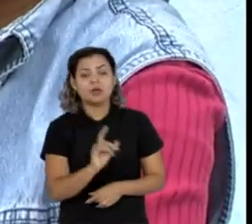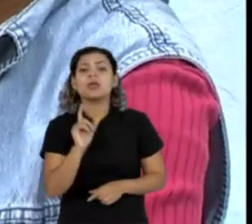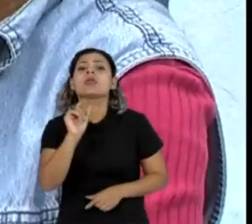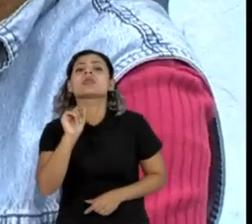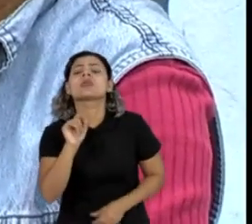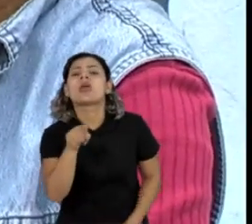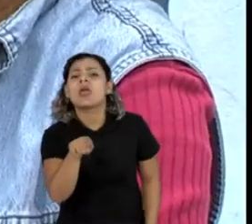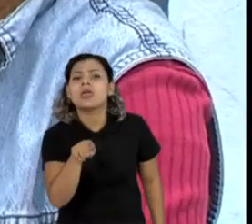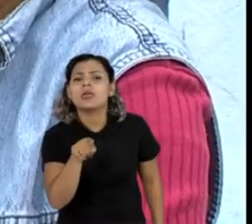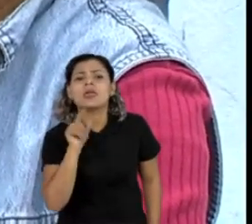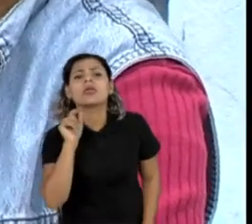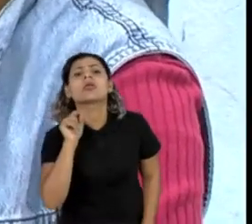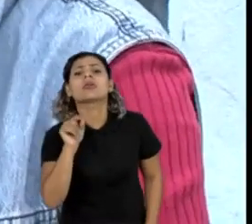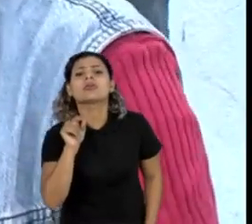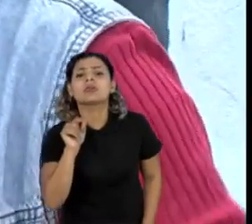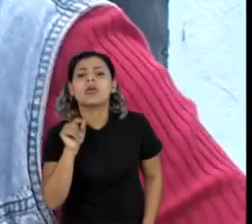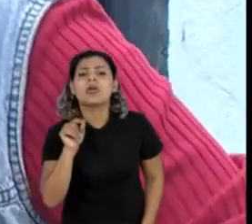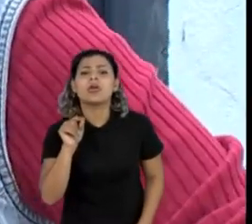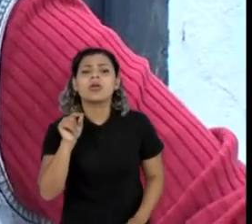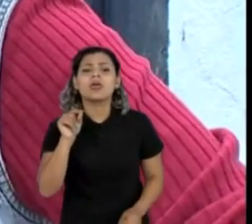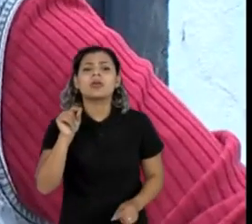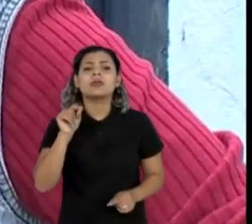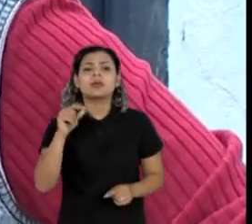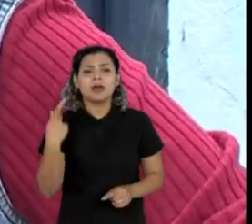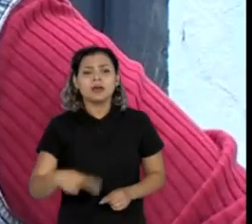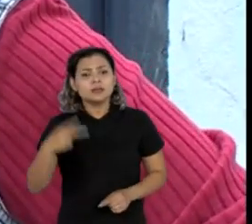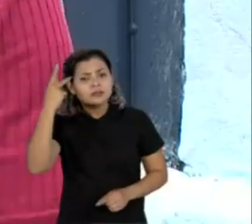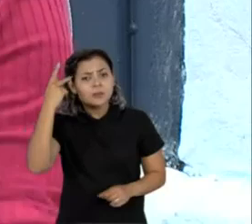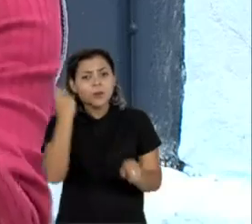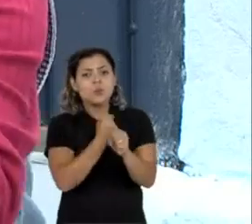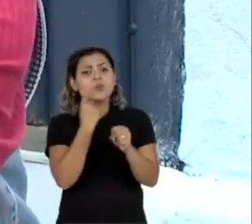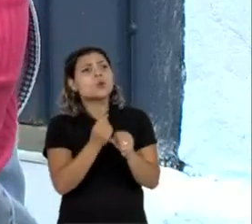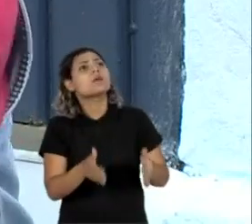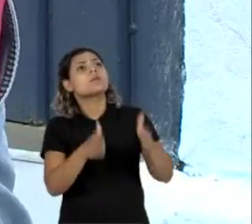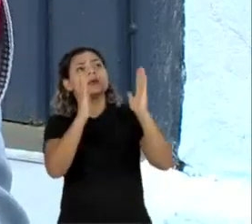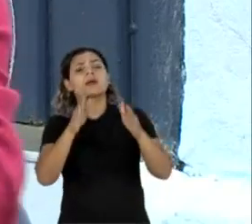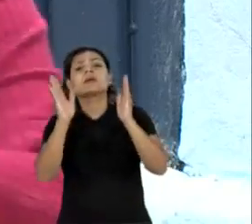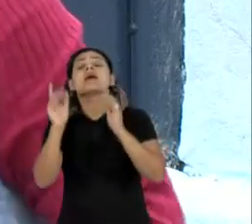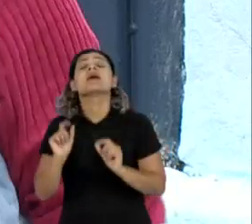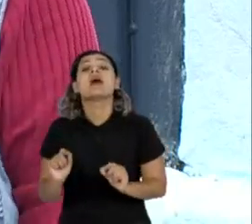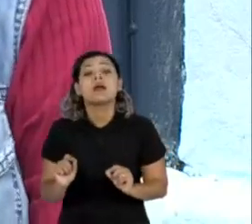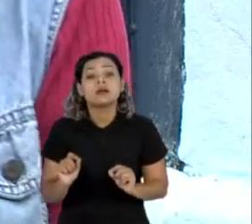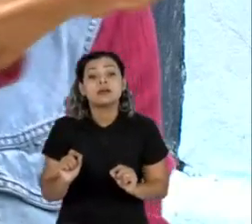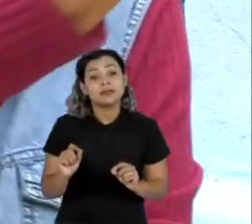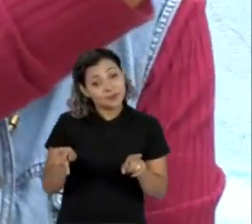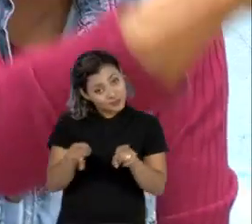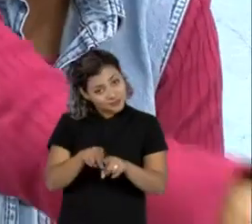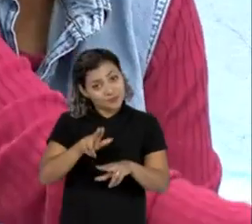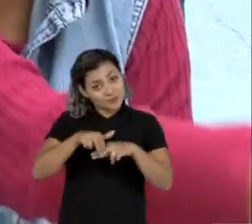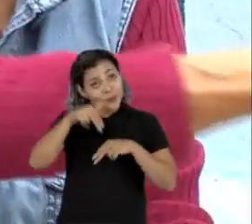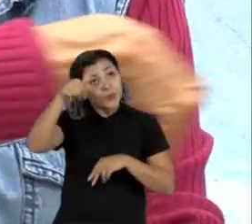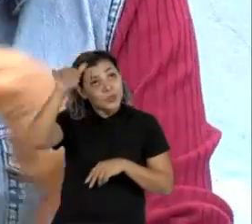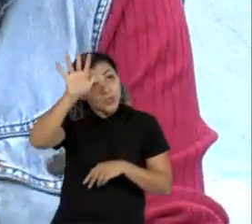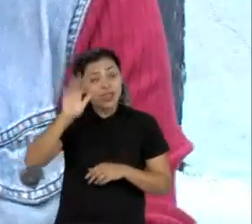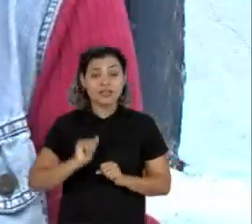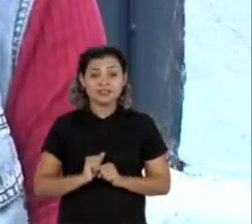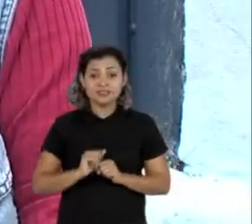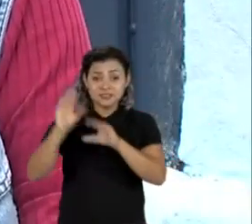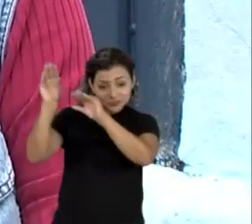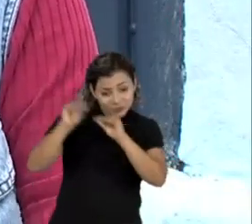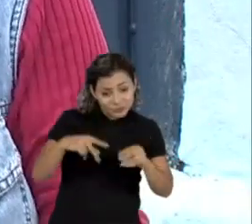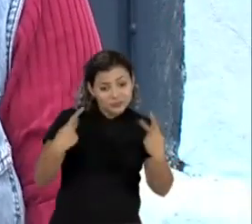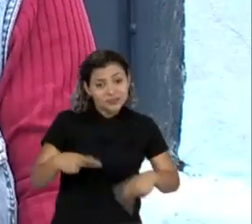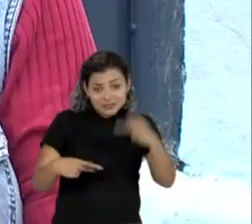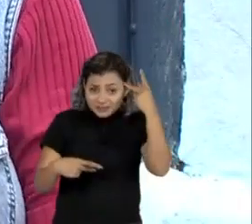levantou os arranha-céus de São Paulo? Os nordestinos. Foram as mulheres do nordestino que limparam as casas da Casa